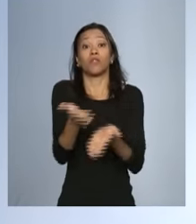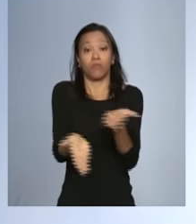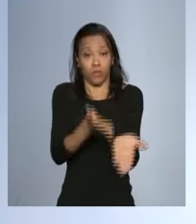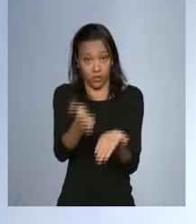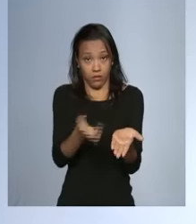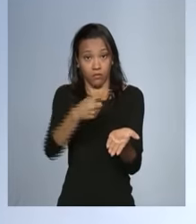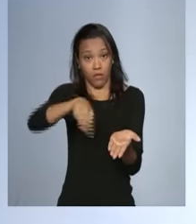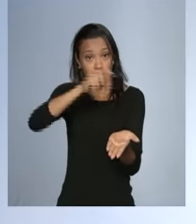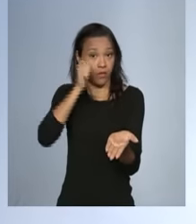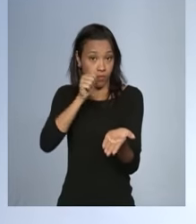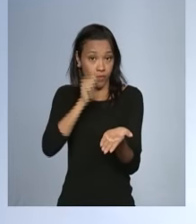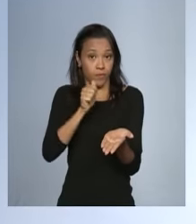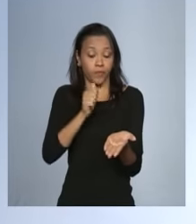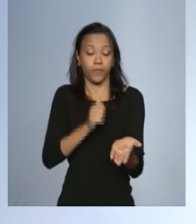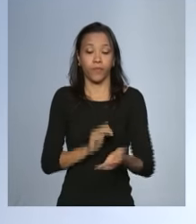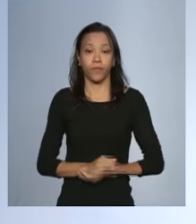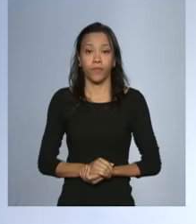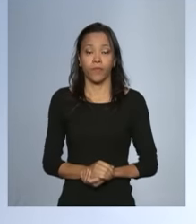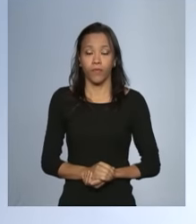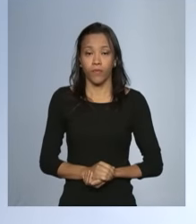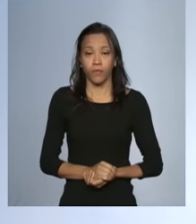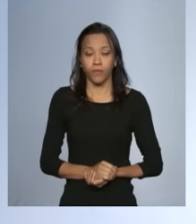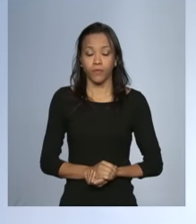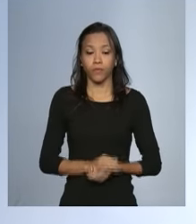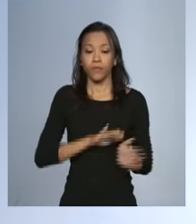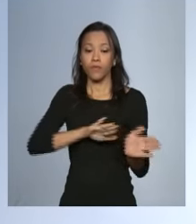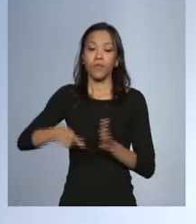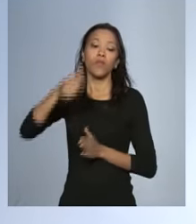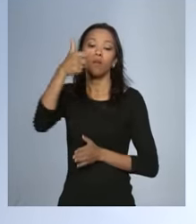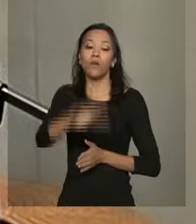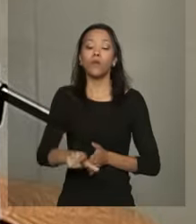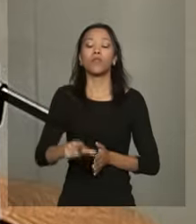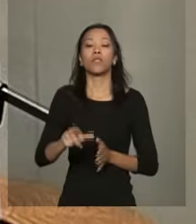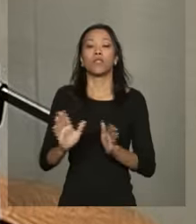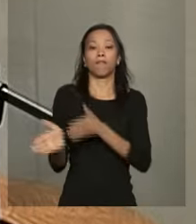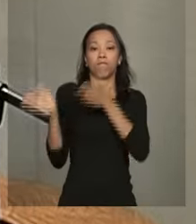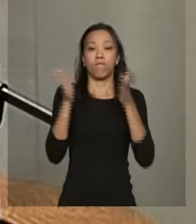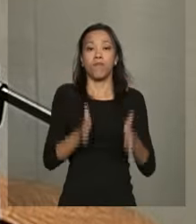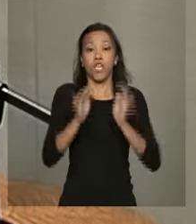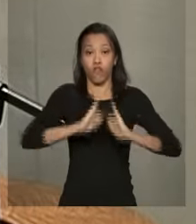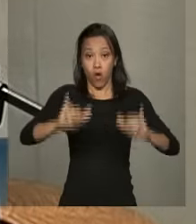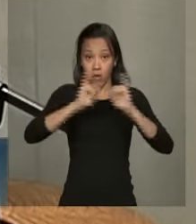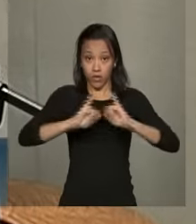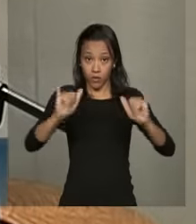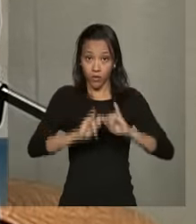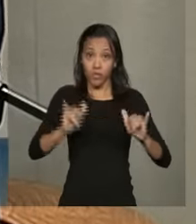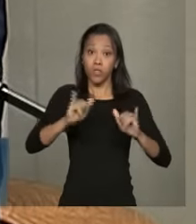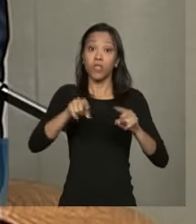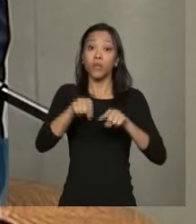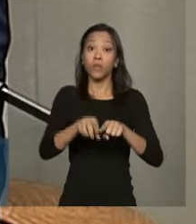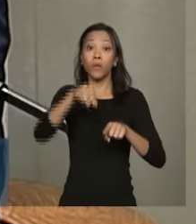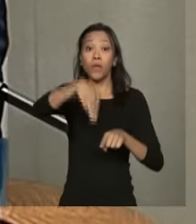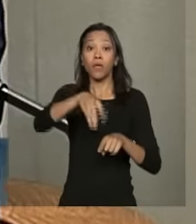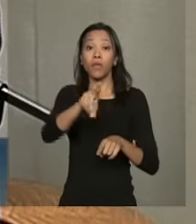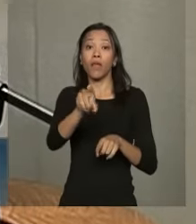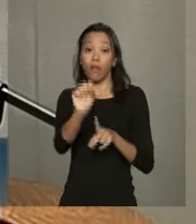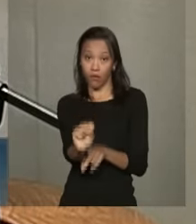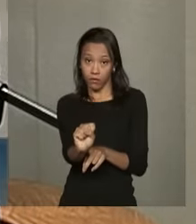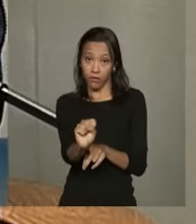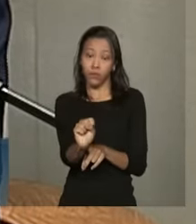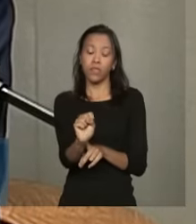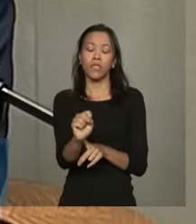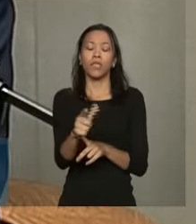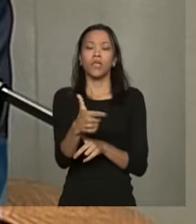atendimento por favor os dados do ministério de Desenvolvimento Social eh de 2013 foram